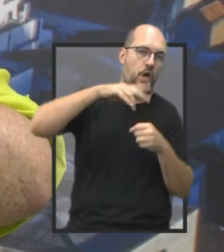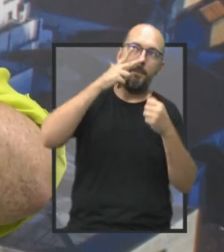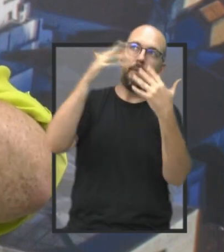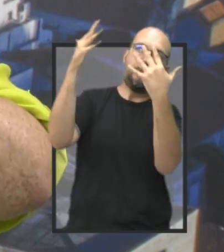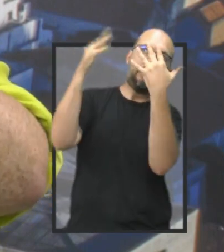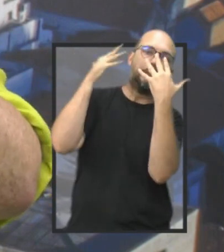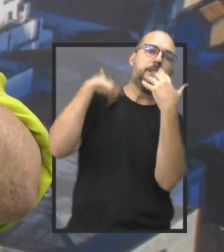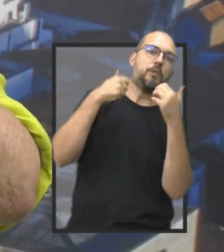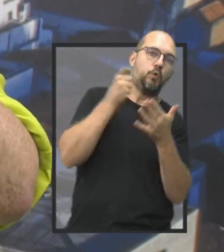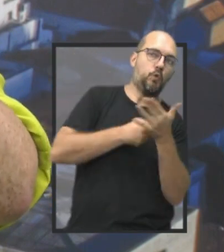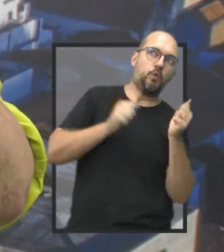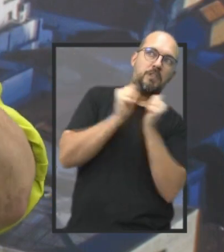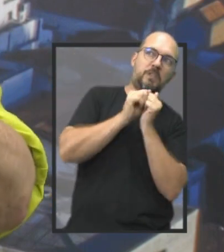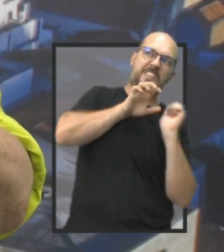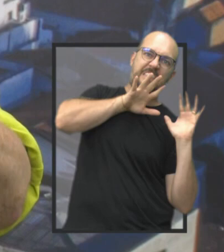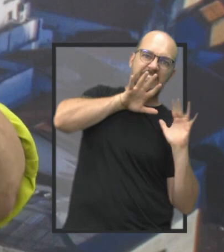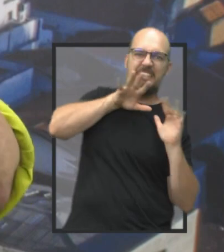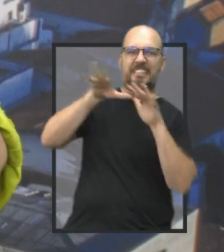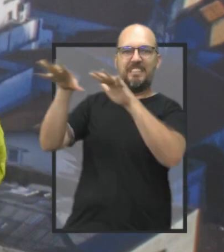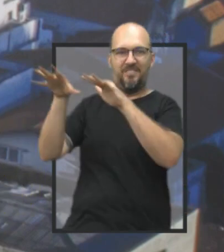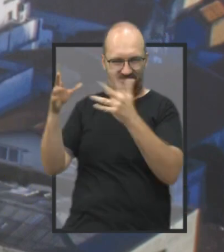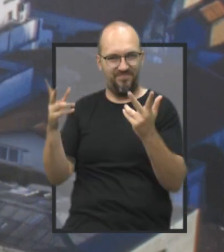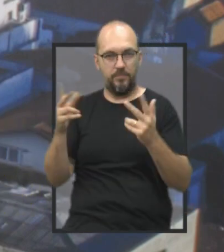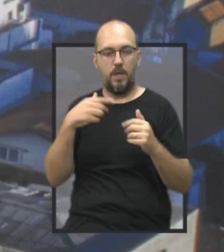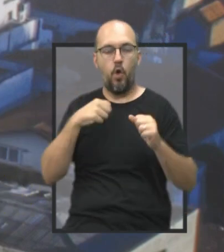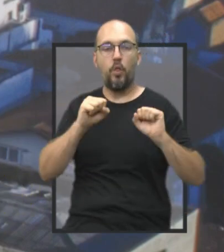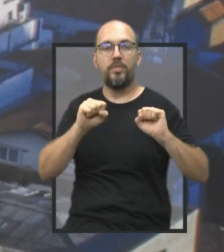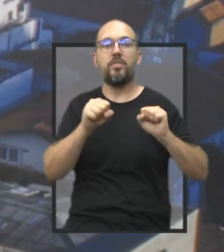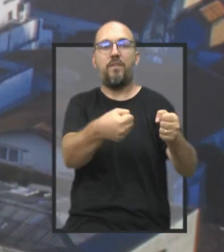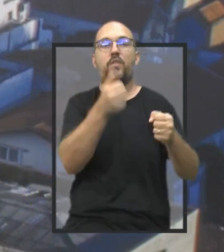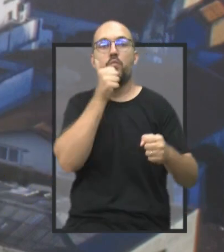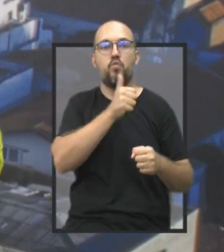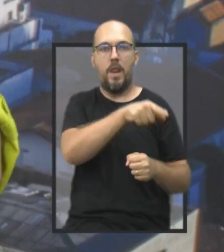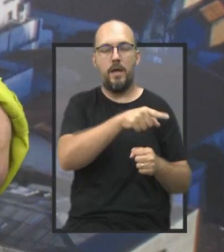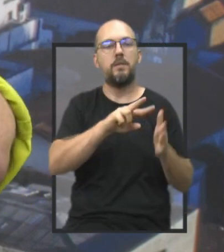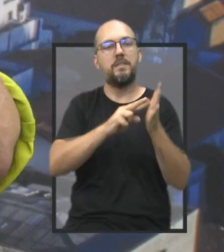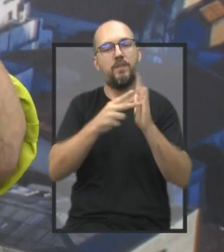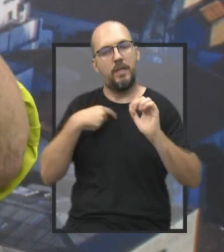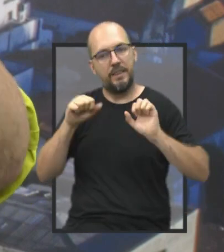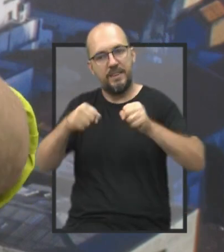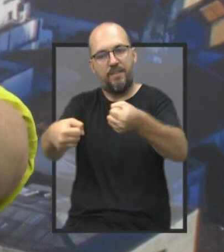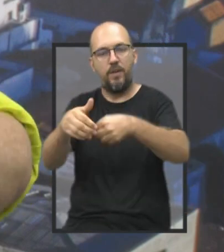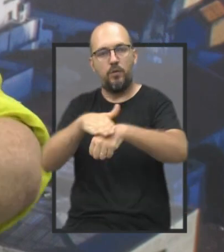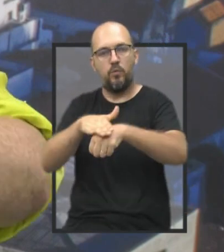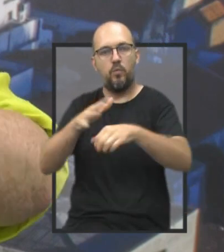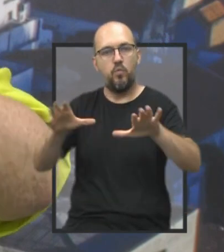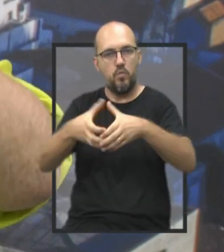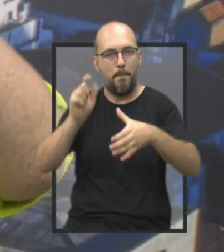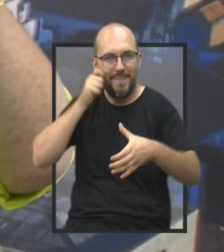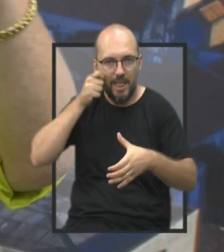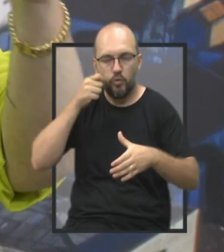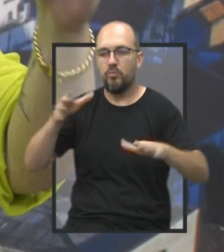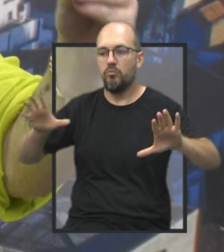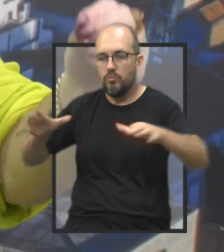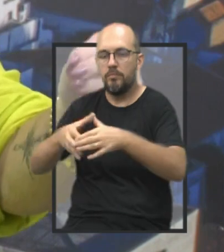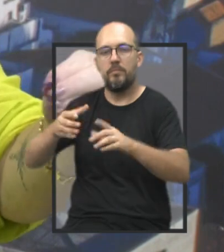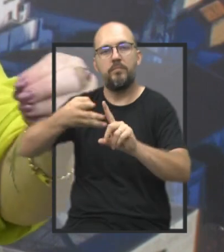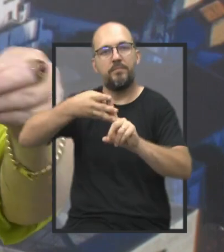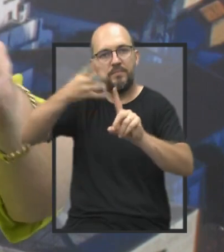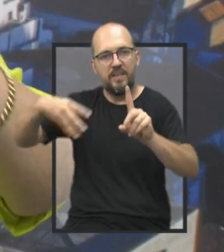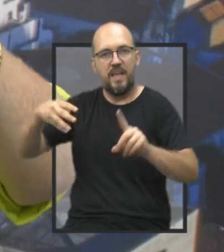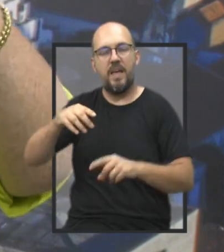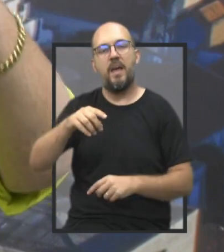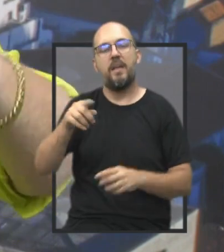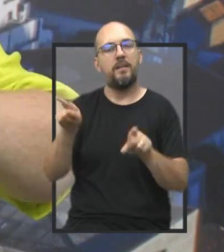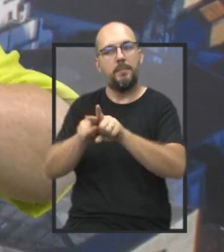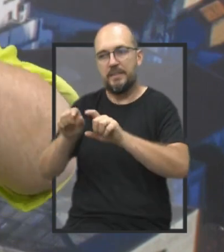dessa opressão. Então, quando eu defendo mulher, eu também estou defendendo a população preta, eu também estou defendendo a população LGBT, eu também estou